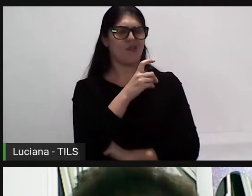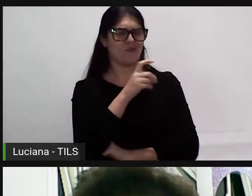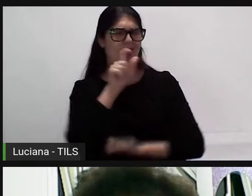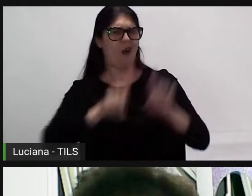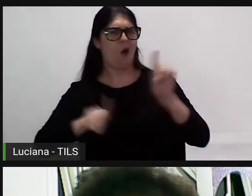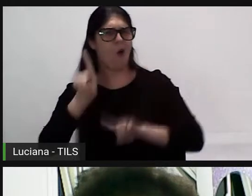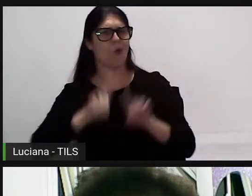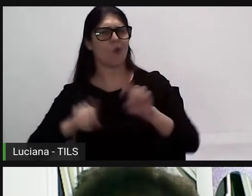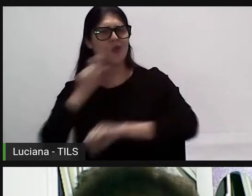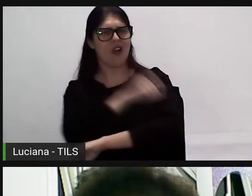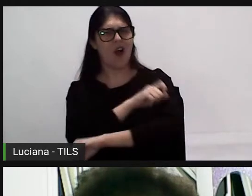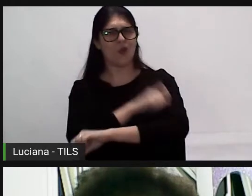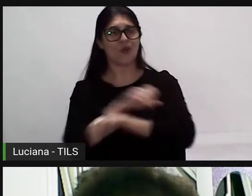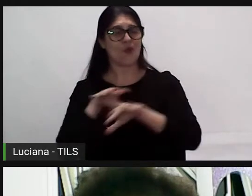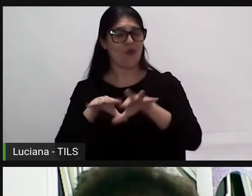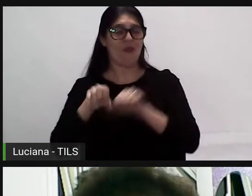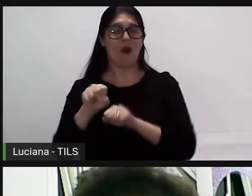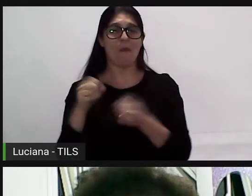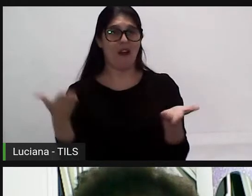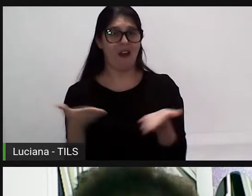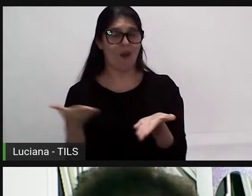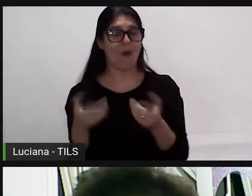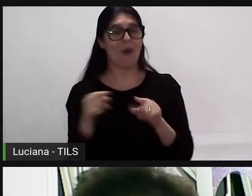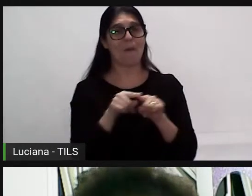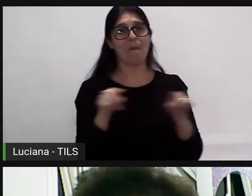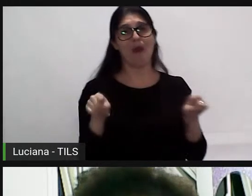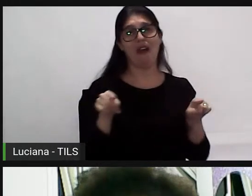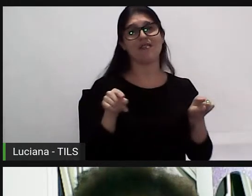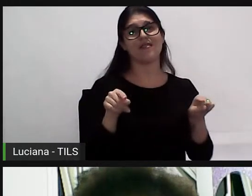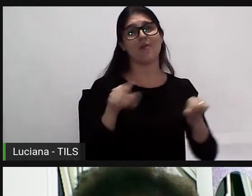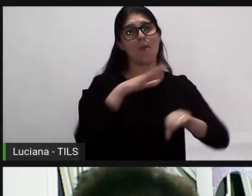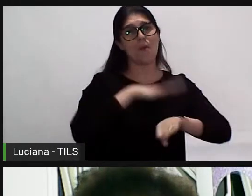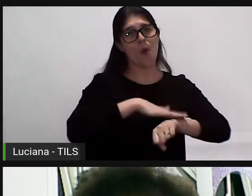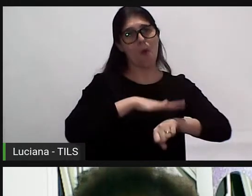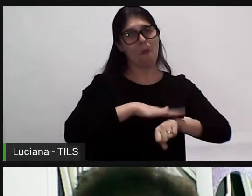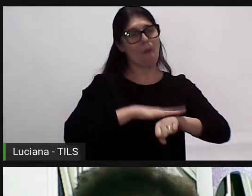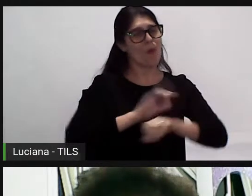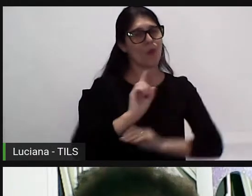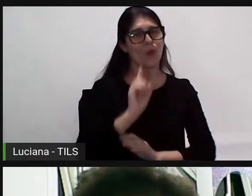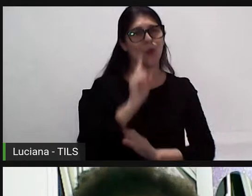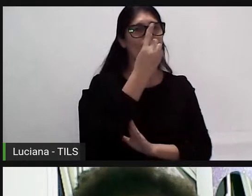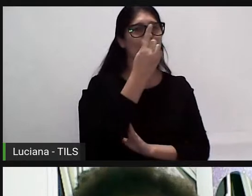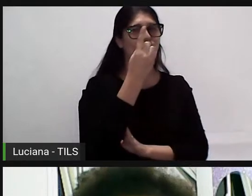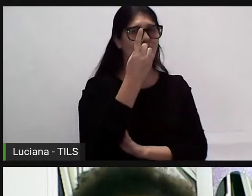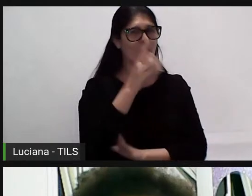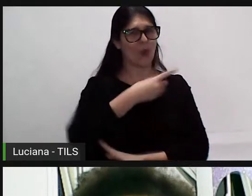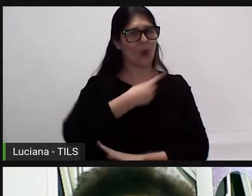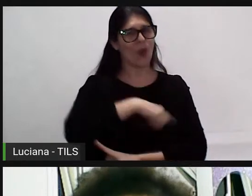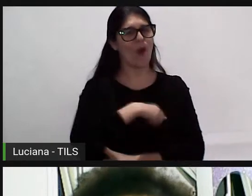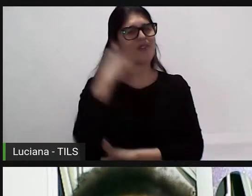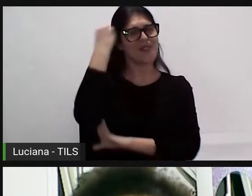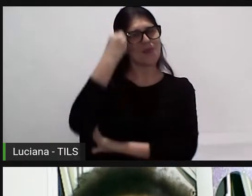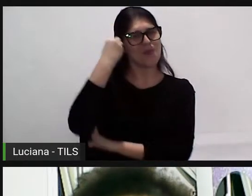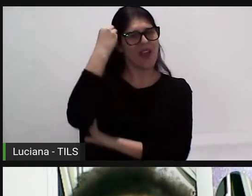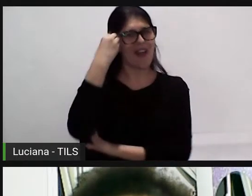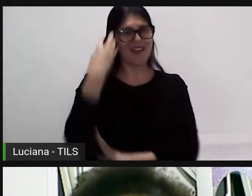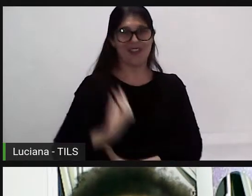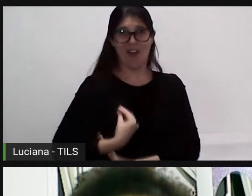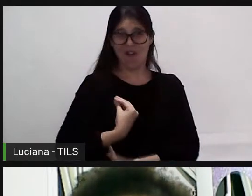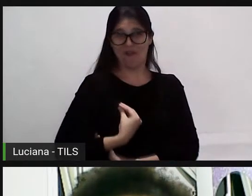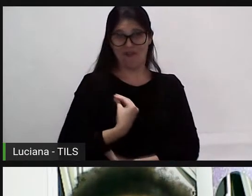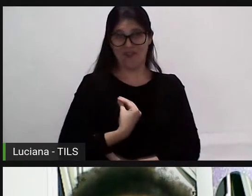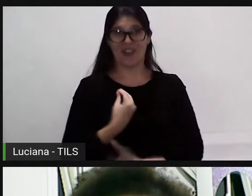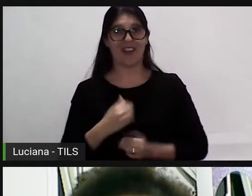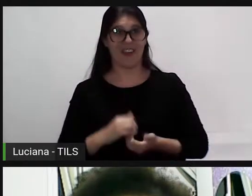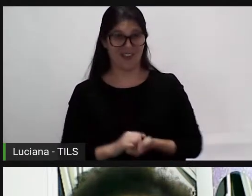mas que o momento em que a gente está passando agora é um momento único, é um momento em que a gente nunca passou na nossa vida e nem as pessoas que já estavam com